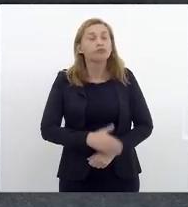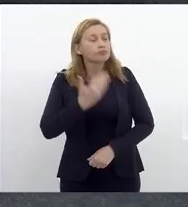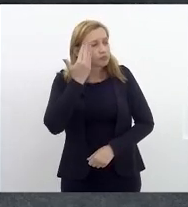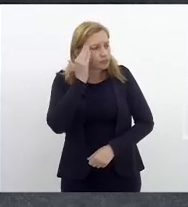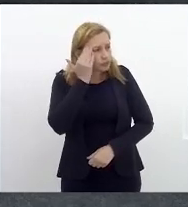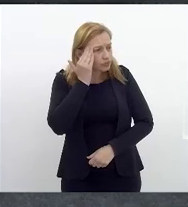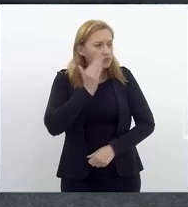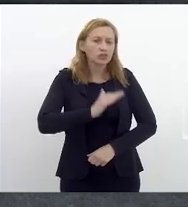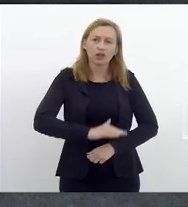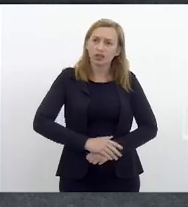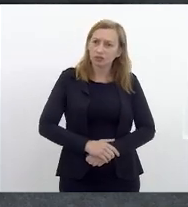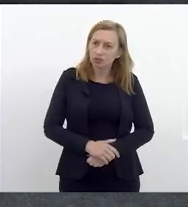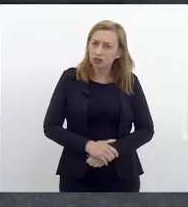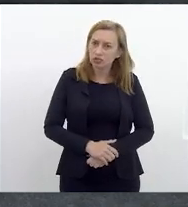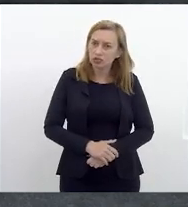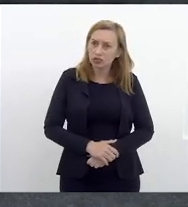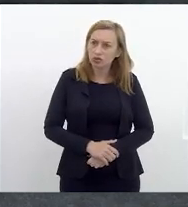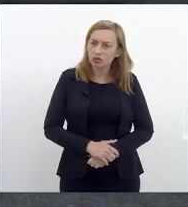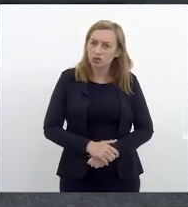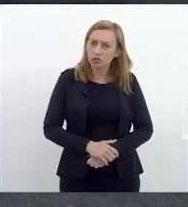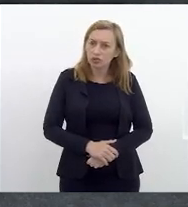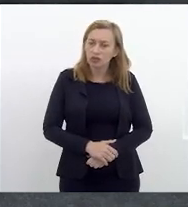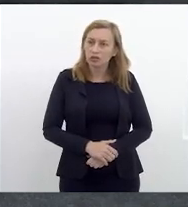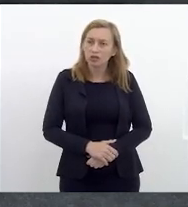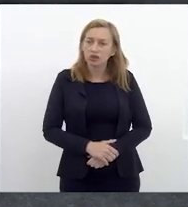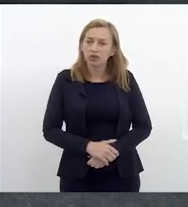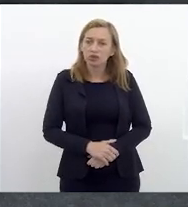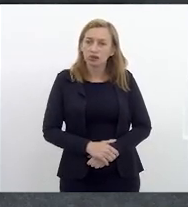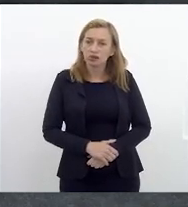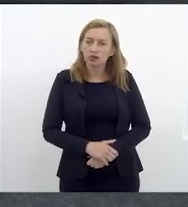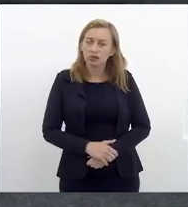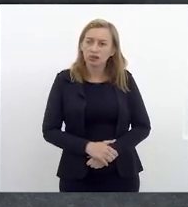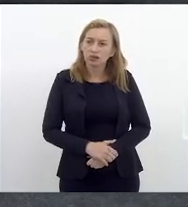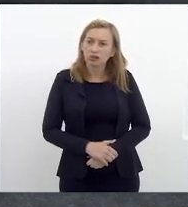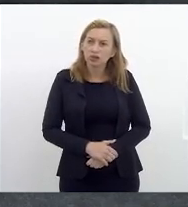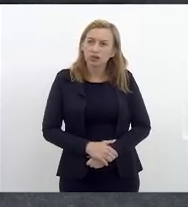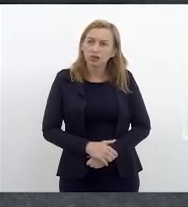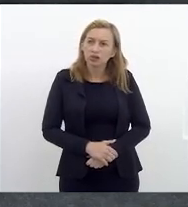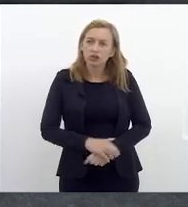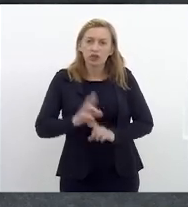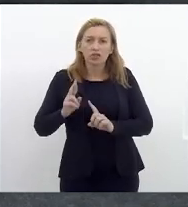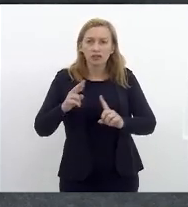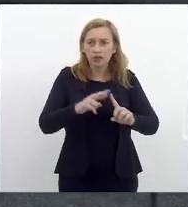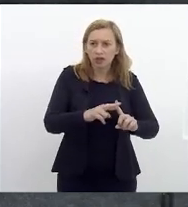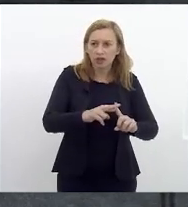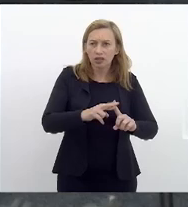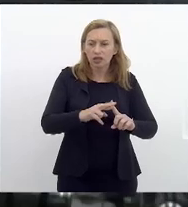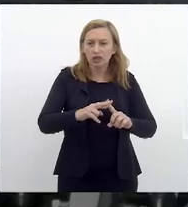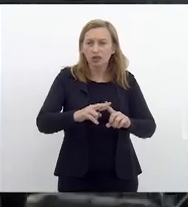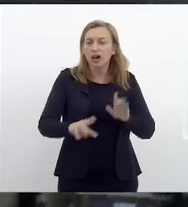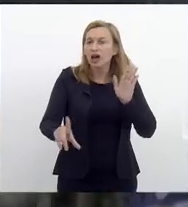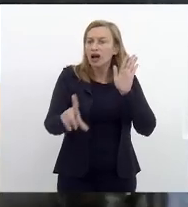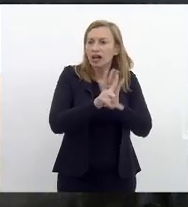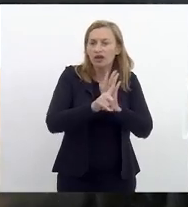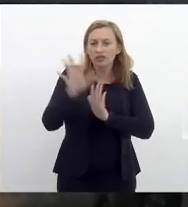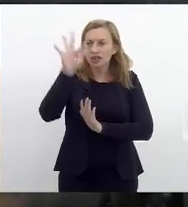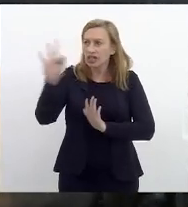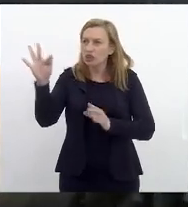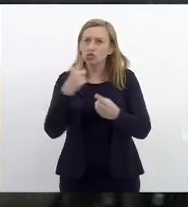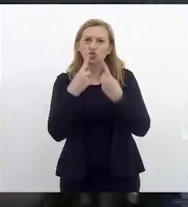entende e está obrigado a fazer a referida implantação à lei federal, não há o que